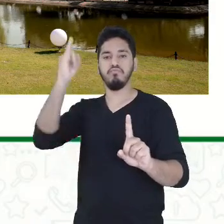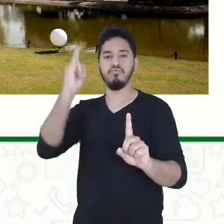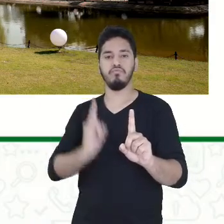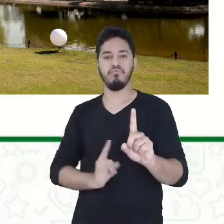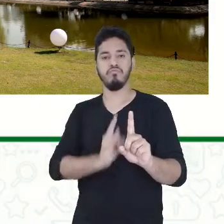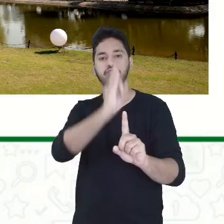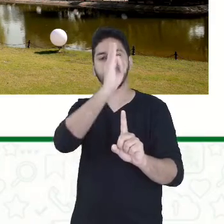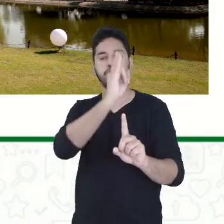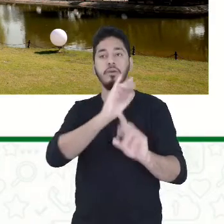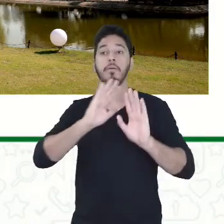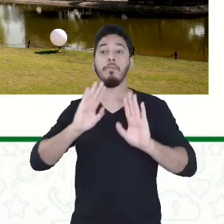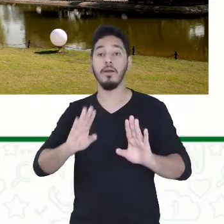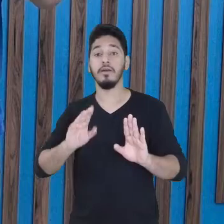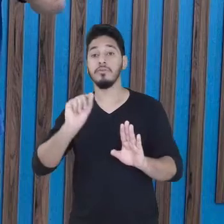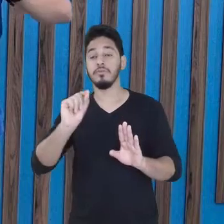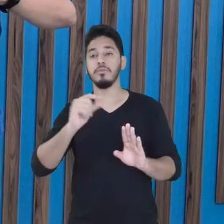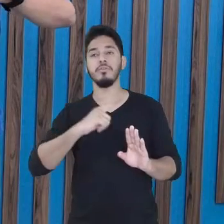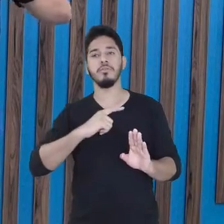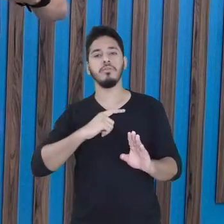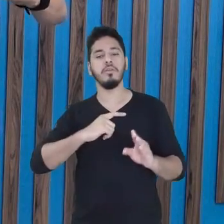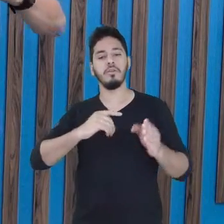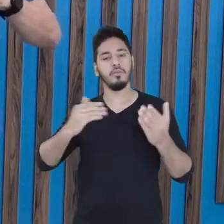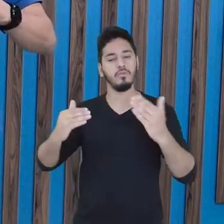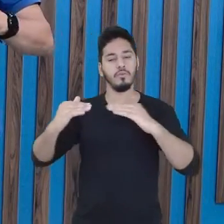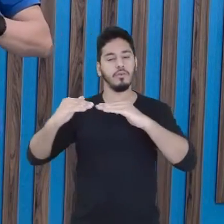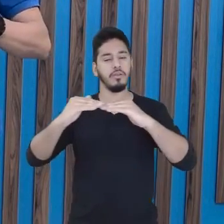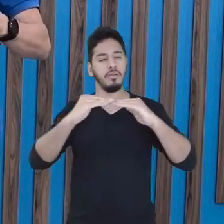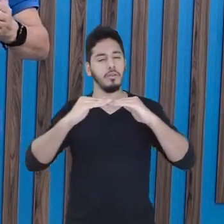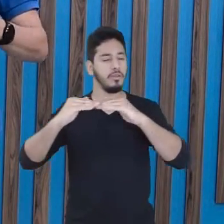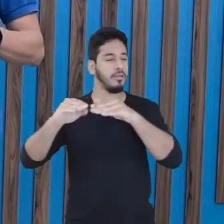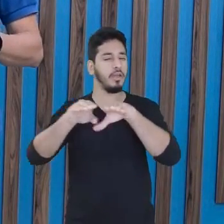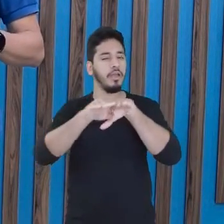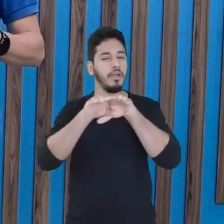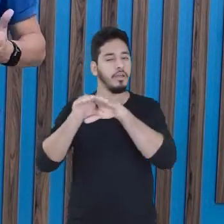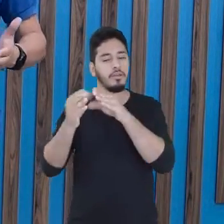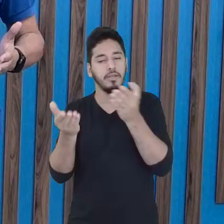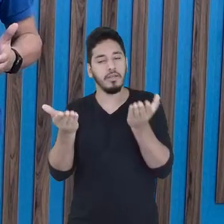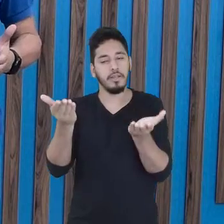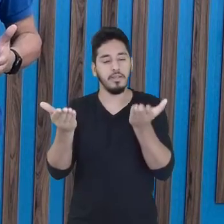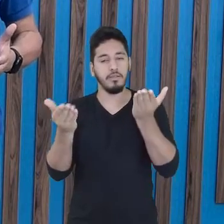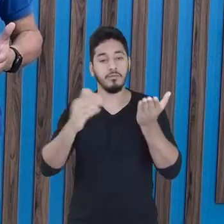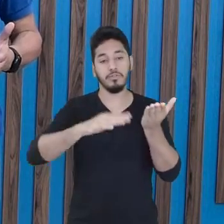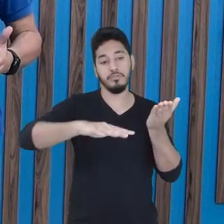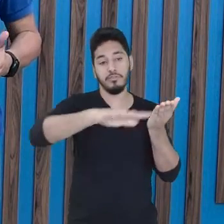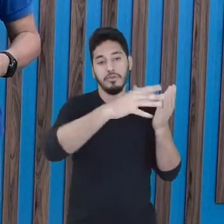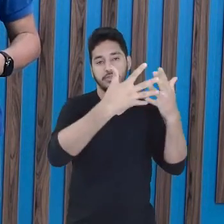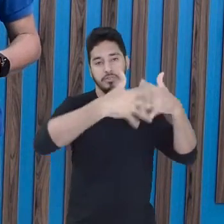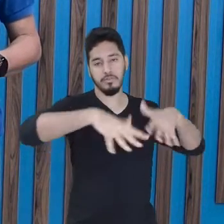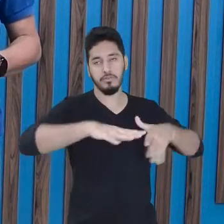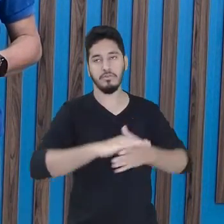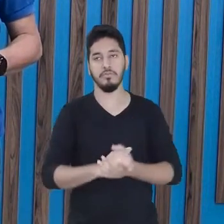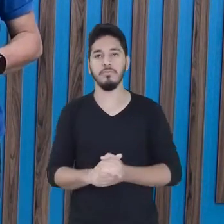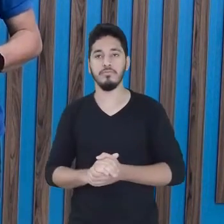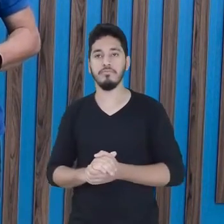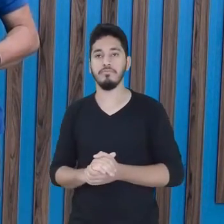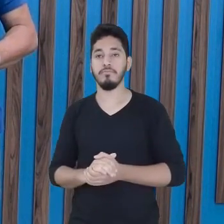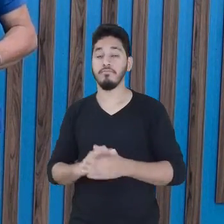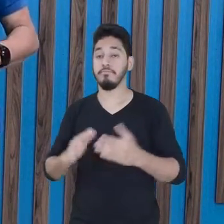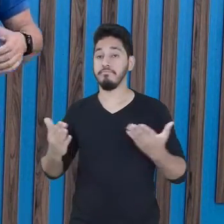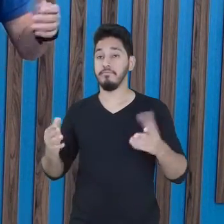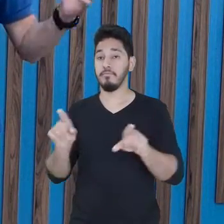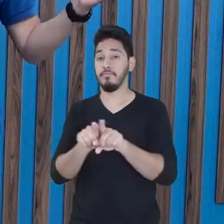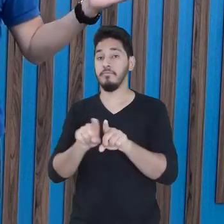essas edificações estão em consonância, né, estão em harmonia com o espaço natural. E para a